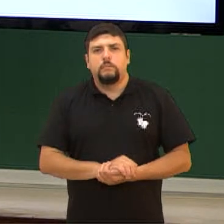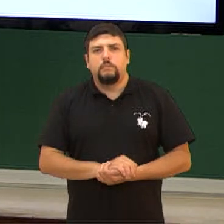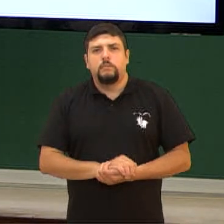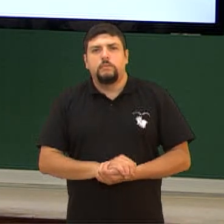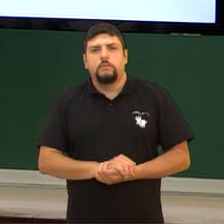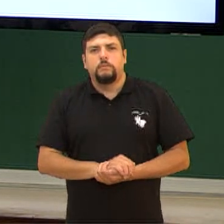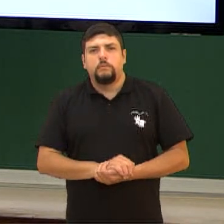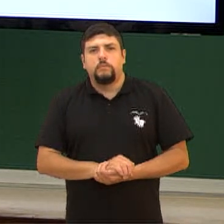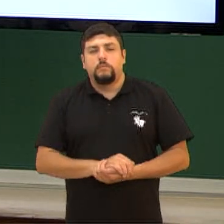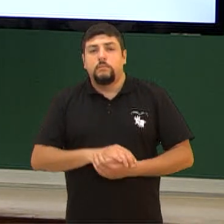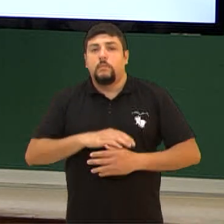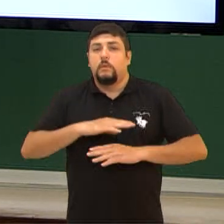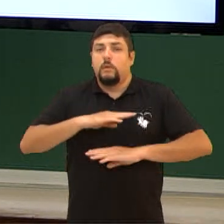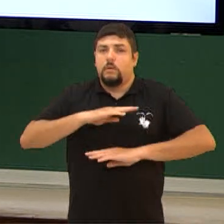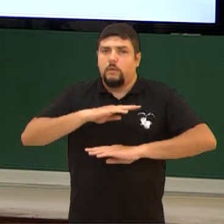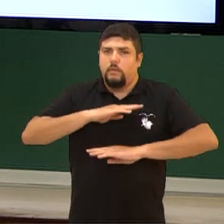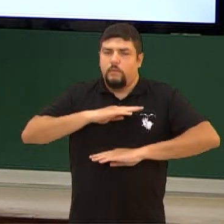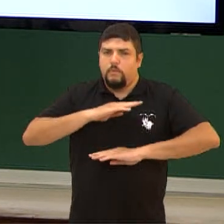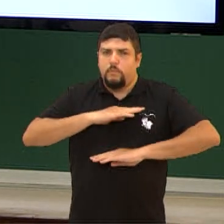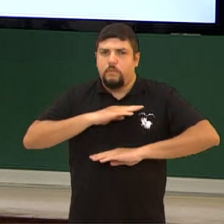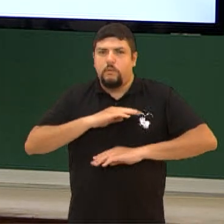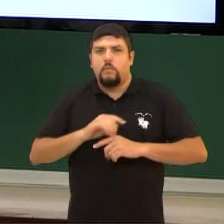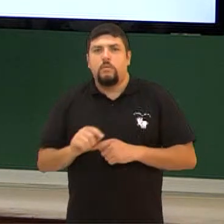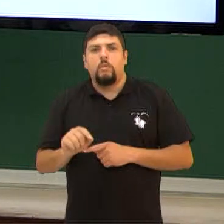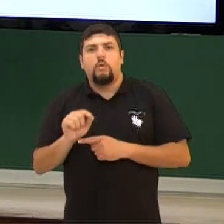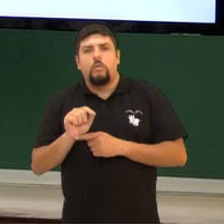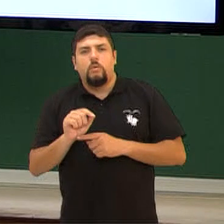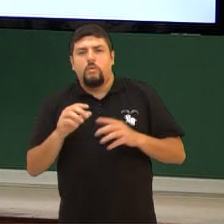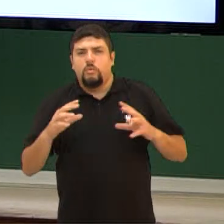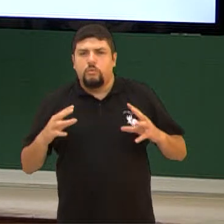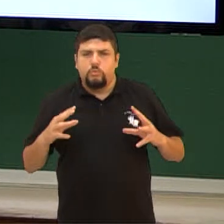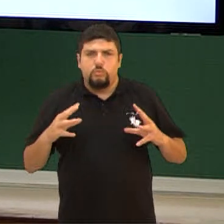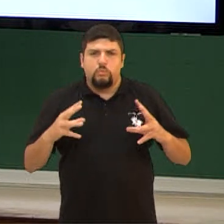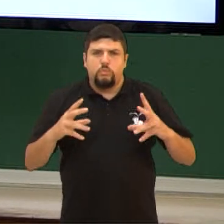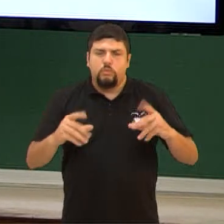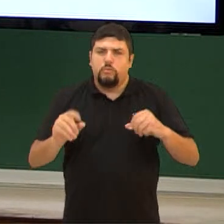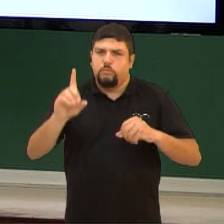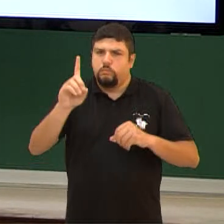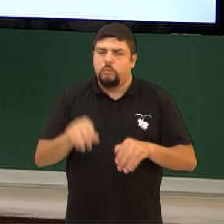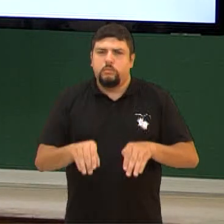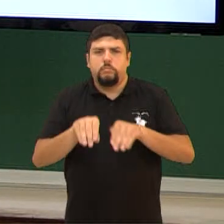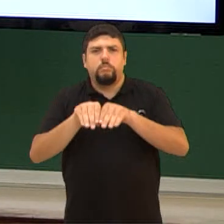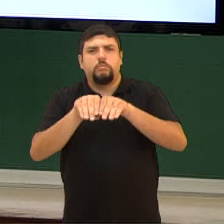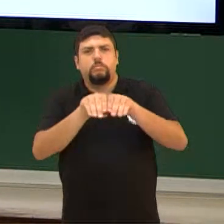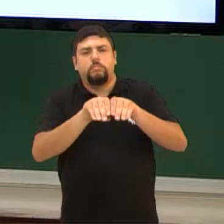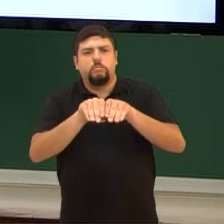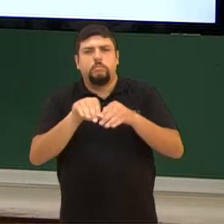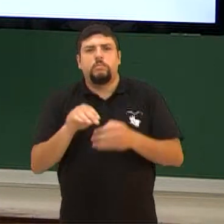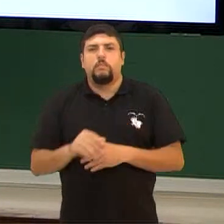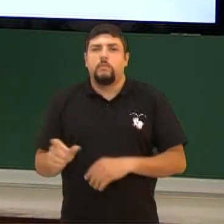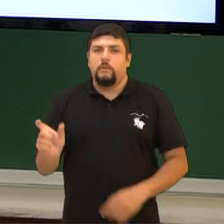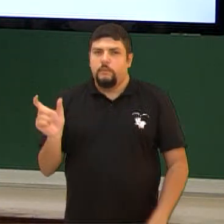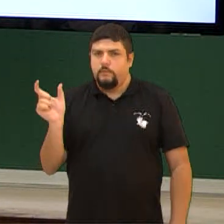rights. Uma situação na qual todo mundo é igual e tem os mesmos direitos. A palavra é